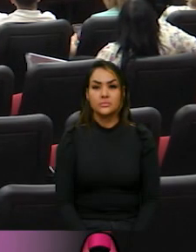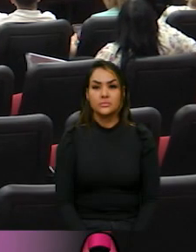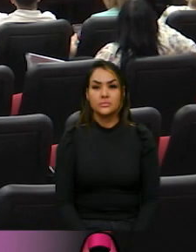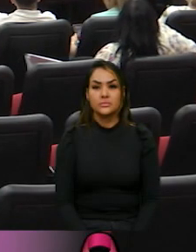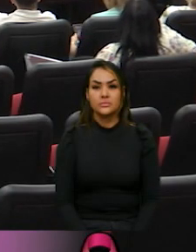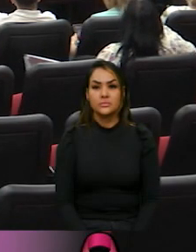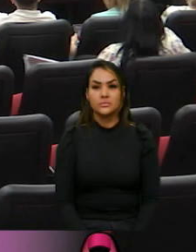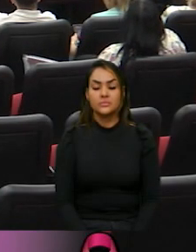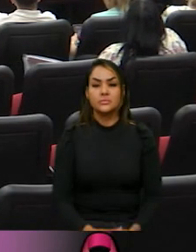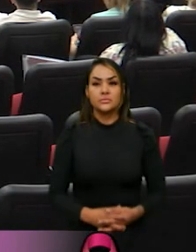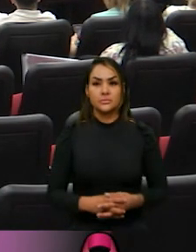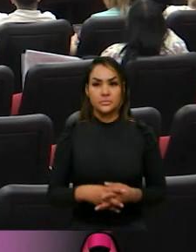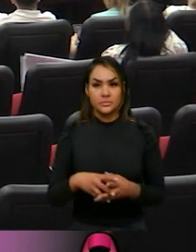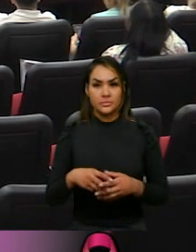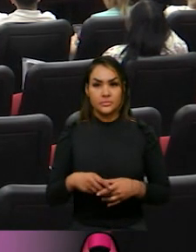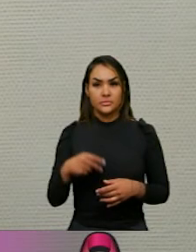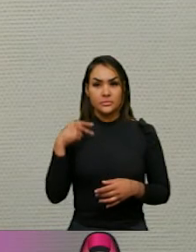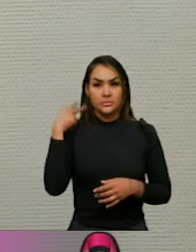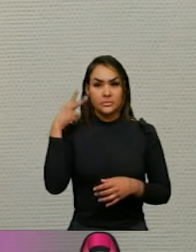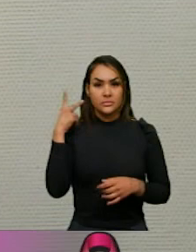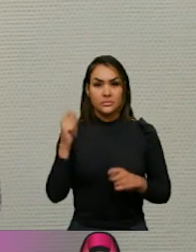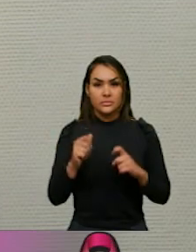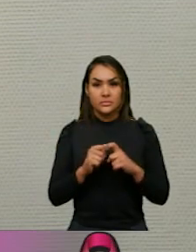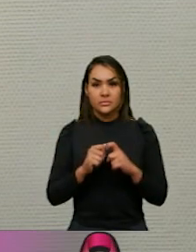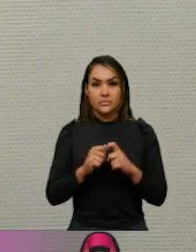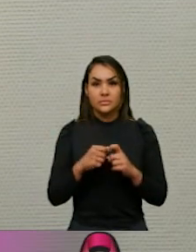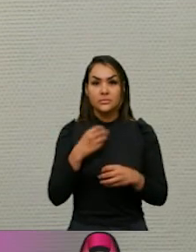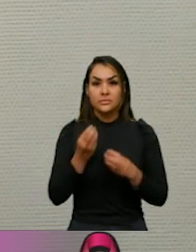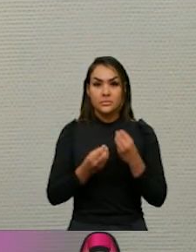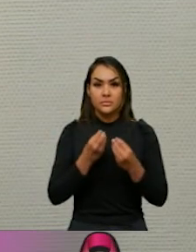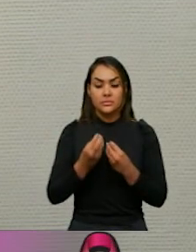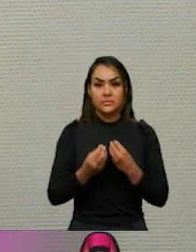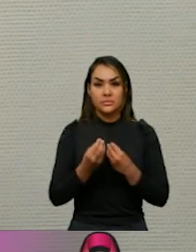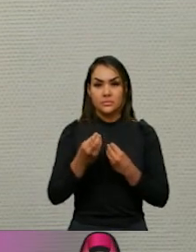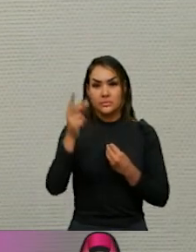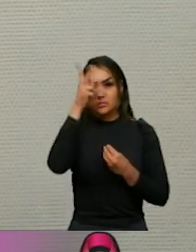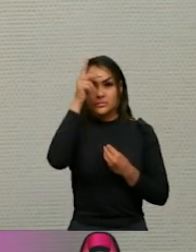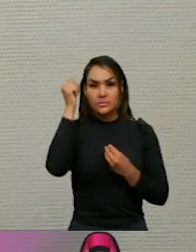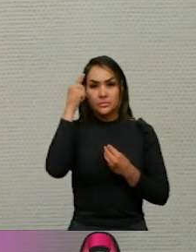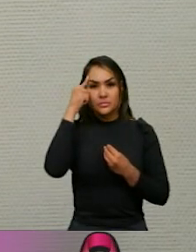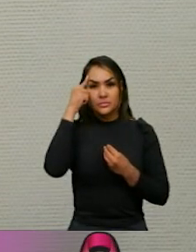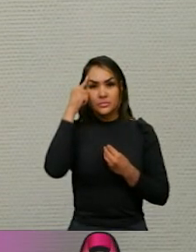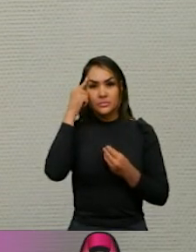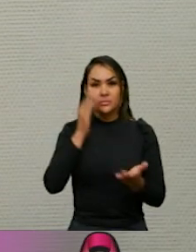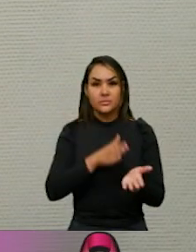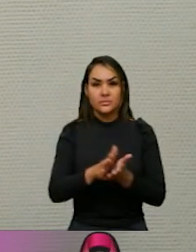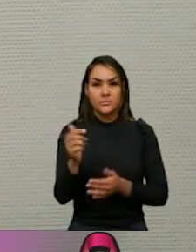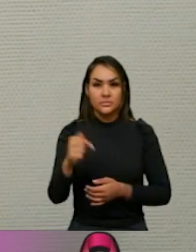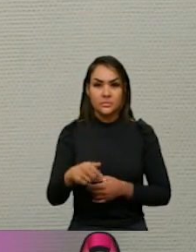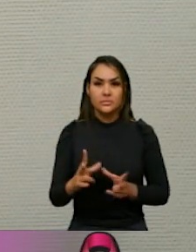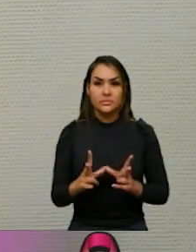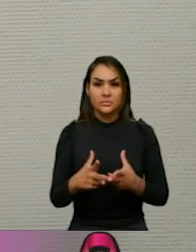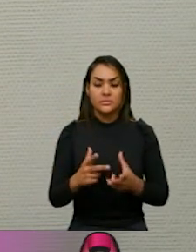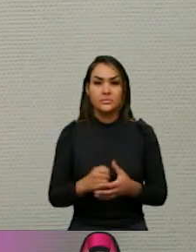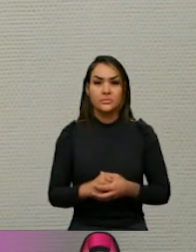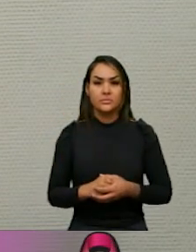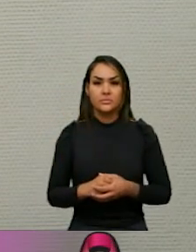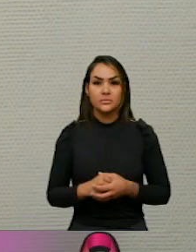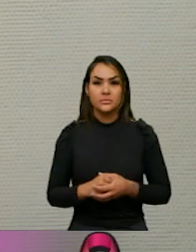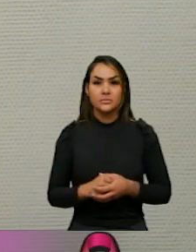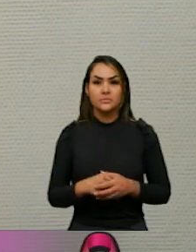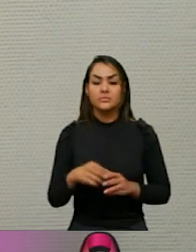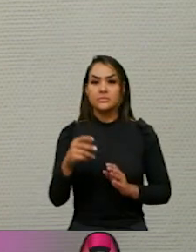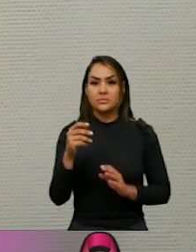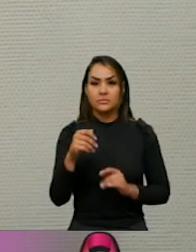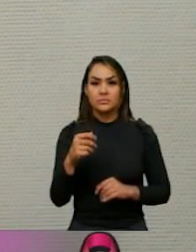o prefeito pensa ou não, eu acho que ele tem que ter um pouco mais de respeito com essa casa e mandar para cá. Se ele vai fazer um empréstimo de